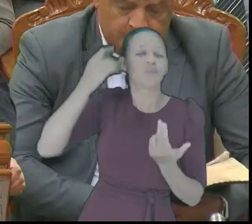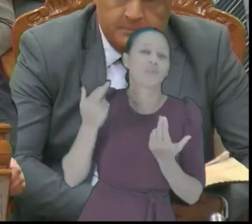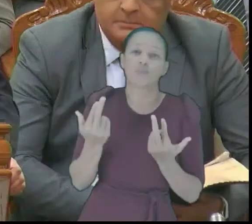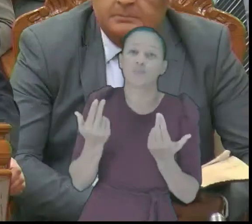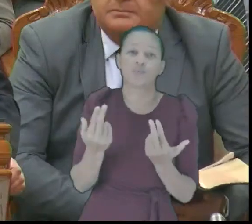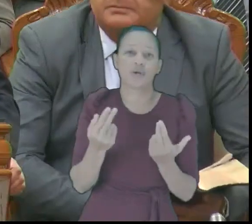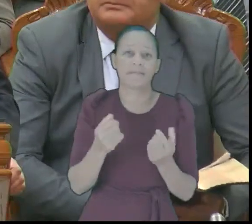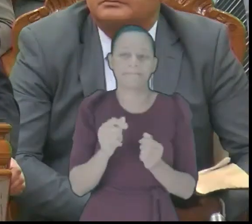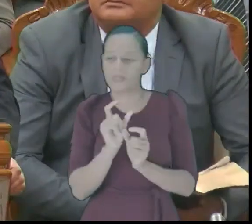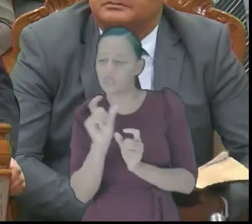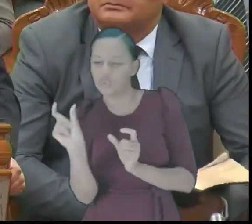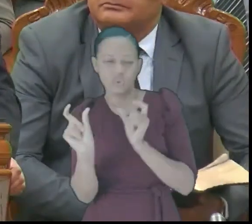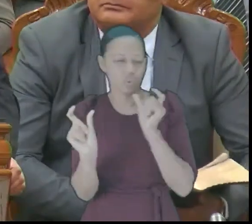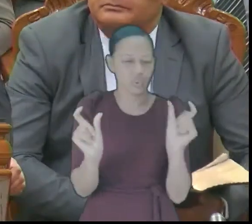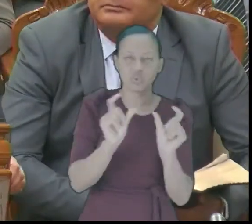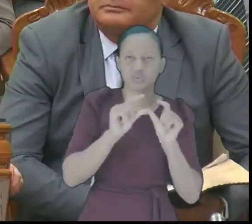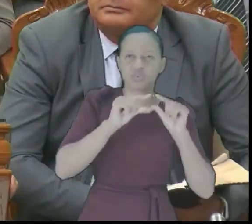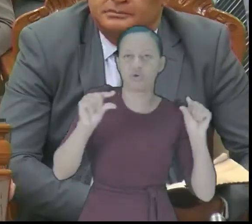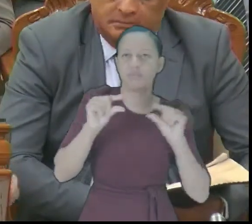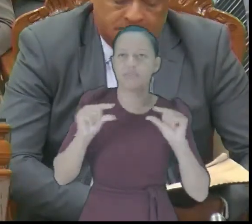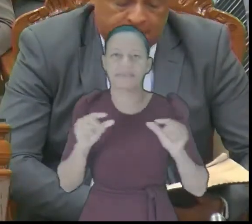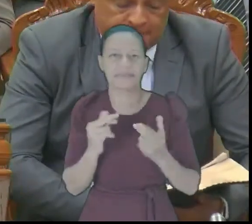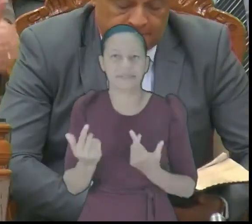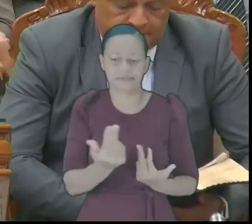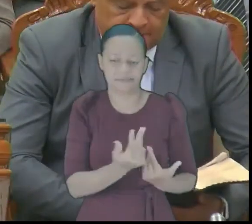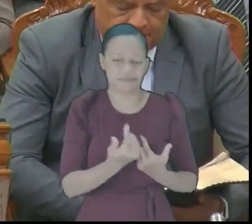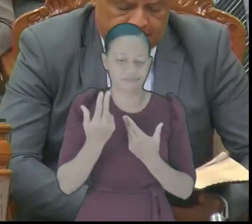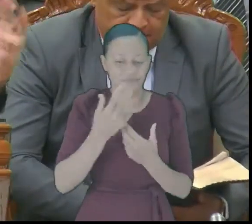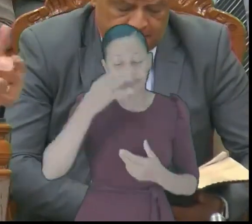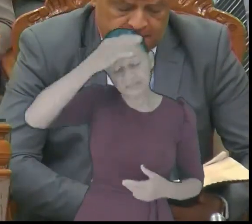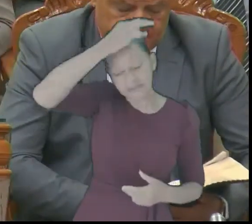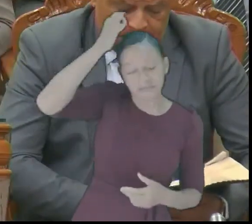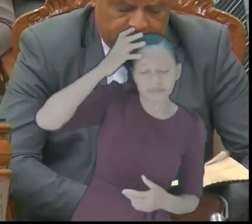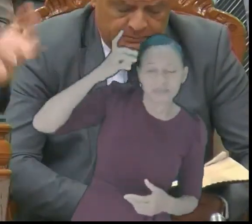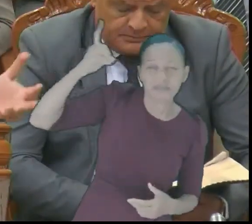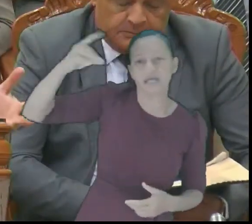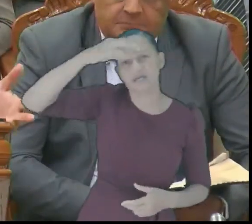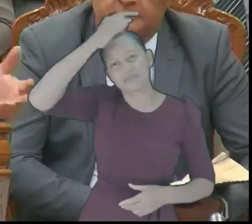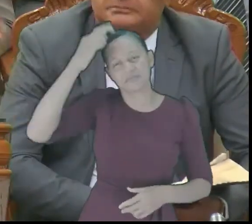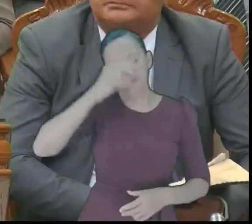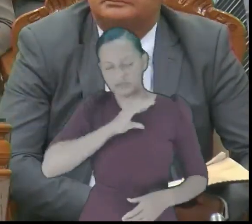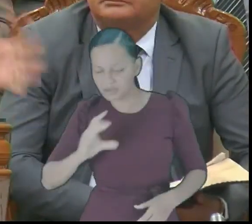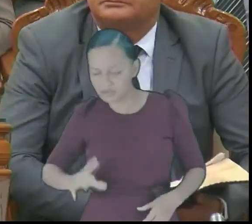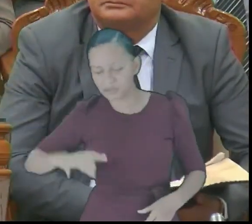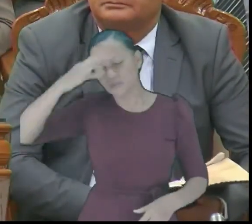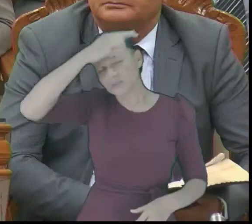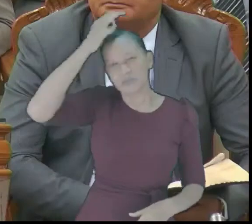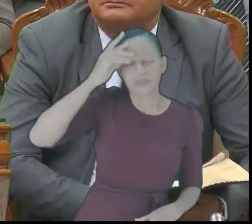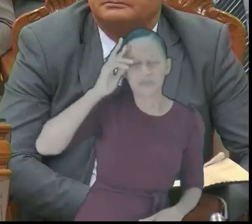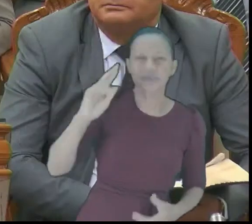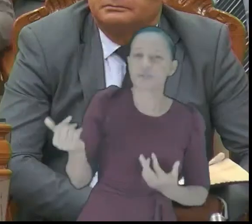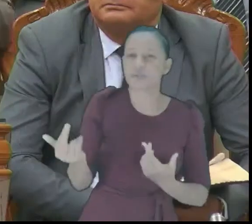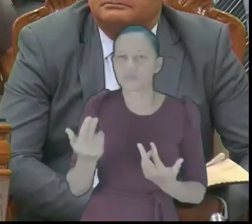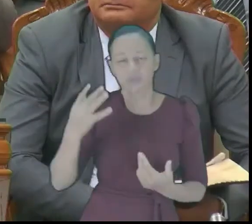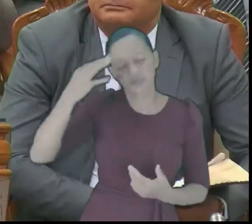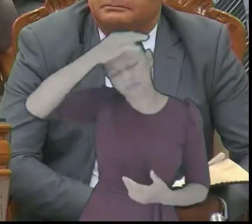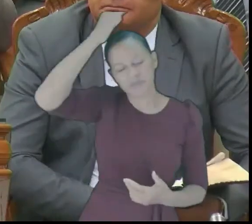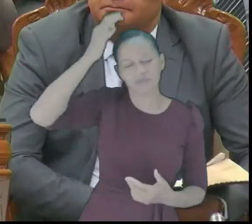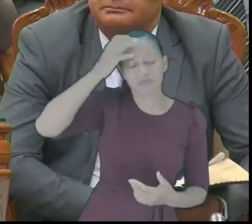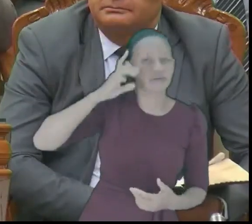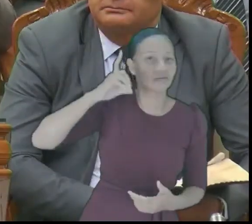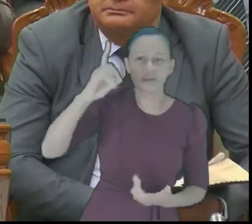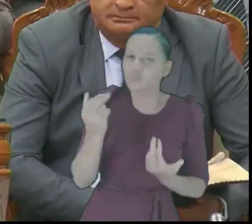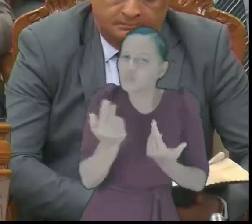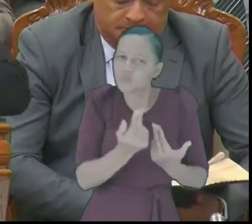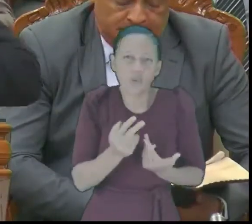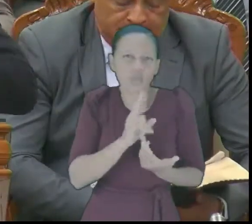a mudança de nomenclatura, de título, mas é a mesma pessoa. Espírito de Deus, Espírito de Cristo, Espírito do Senhor é a mesma coisa. Espírito Santo de Deus é a mesma